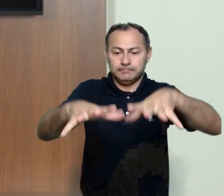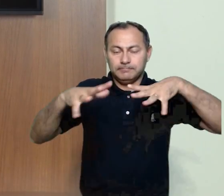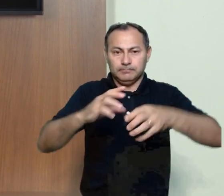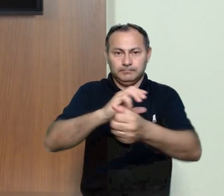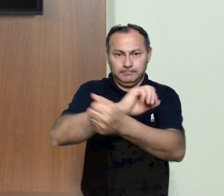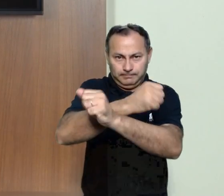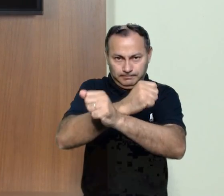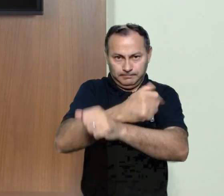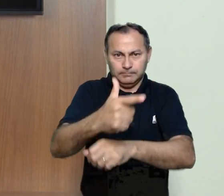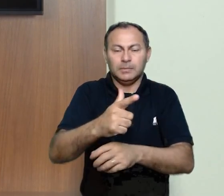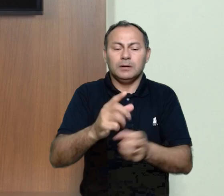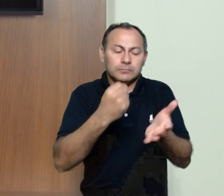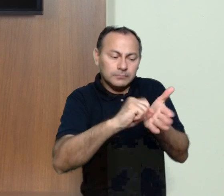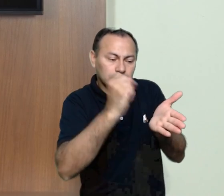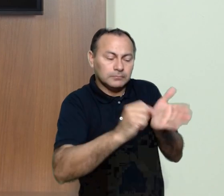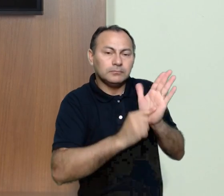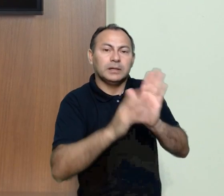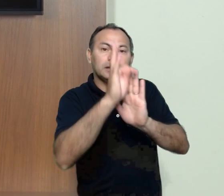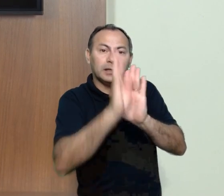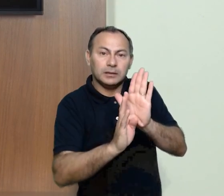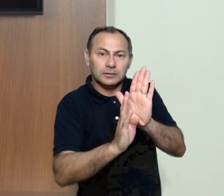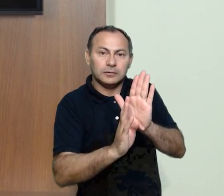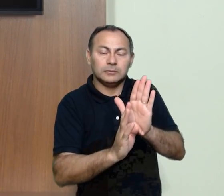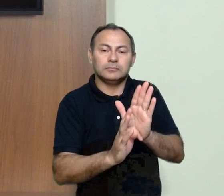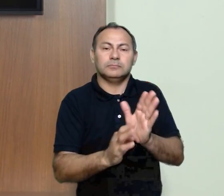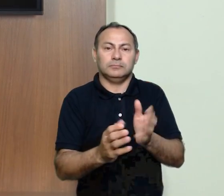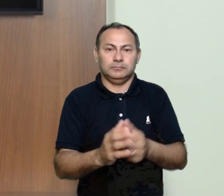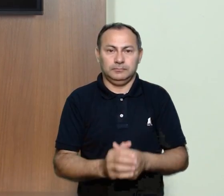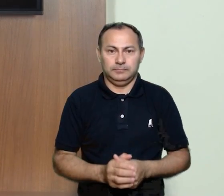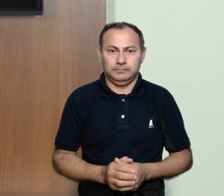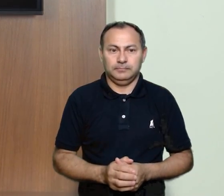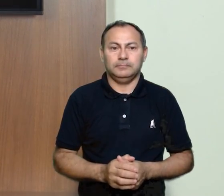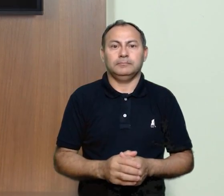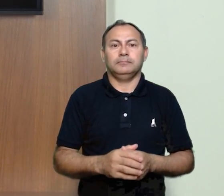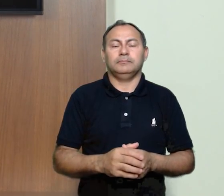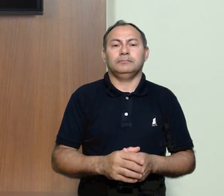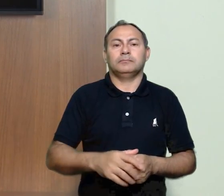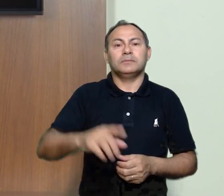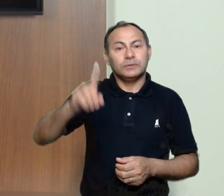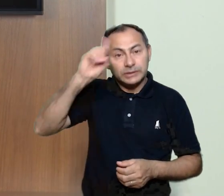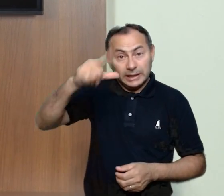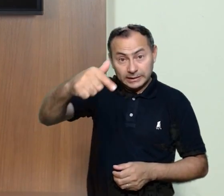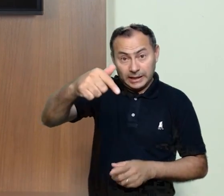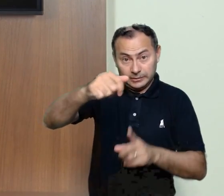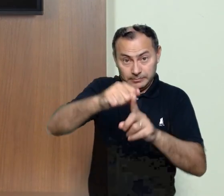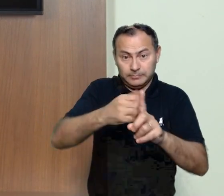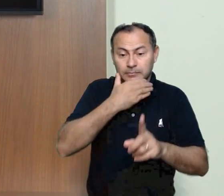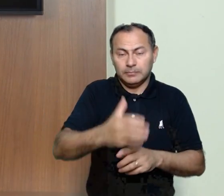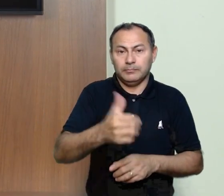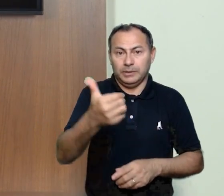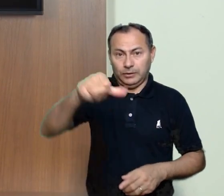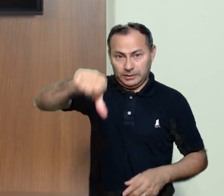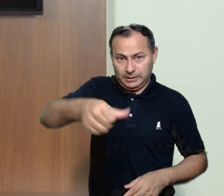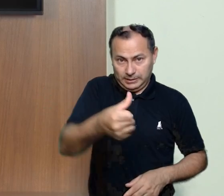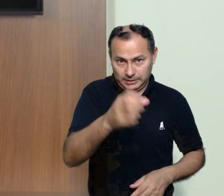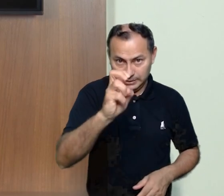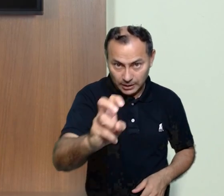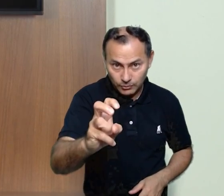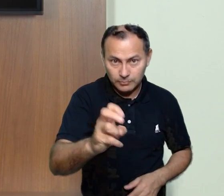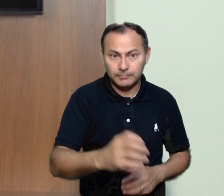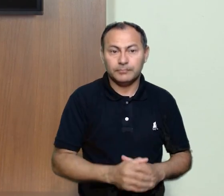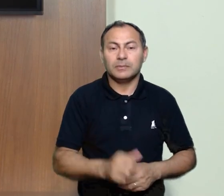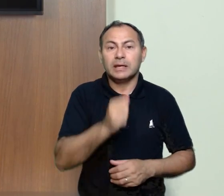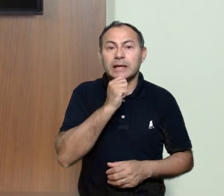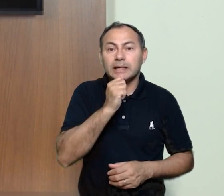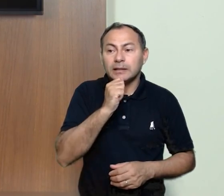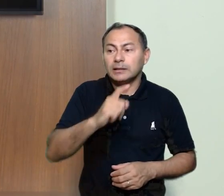para poder publicar estes textos todos. Em 7 de dezembro de 1965,